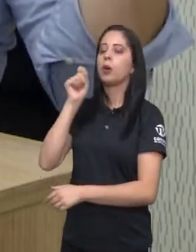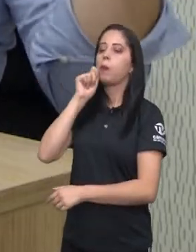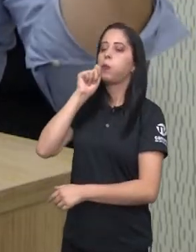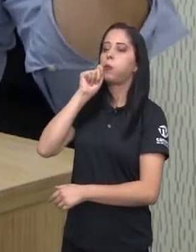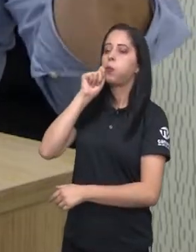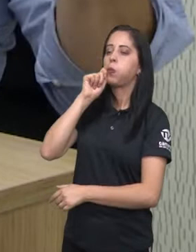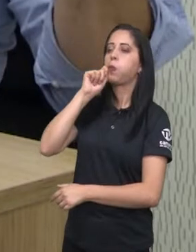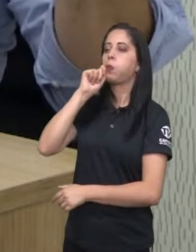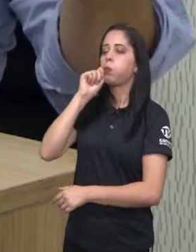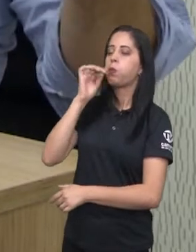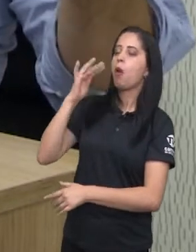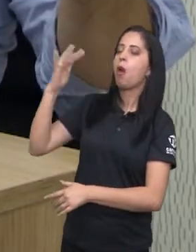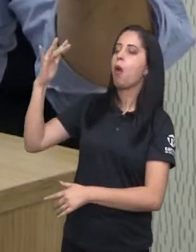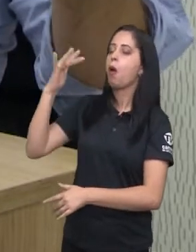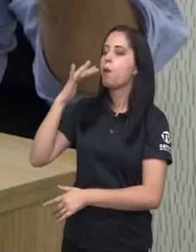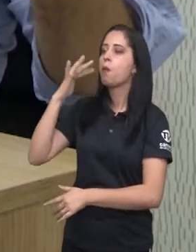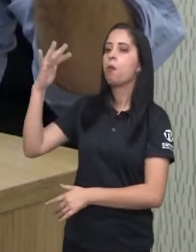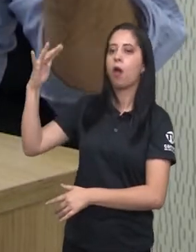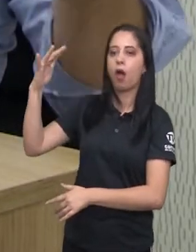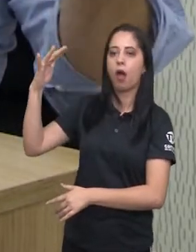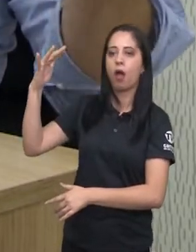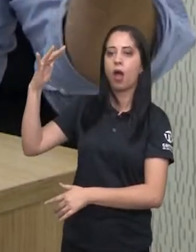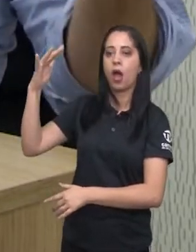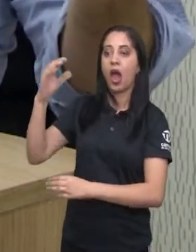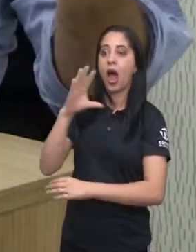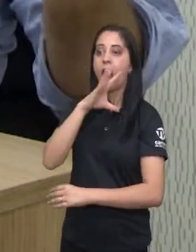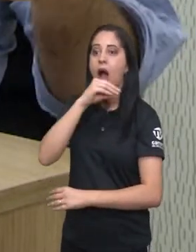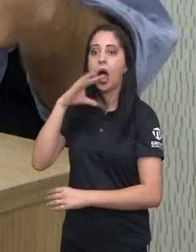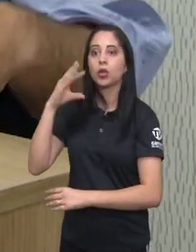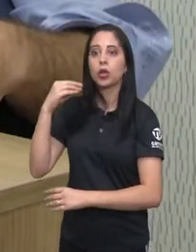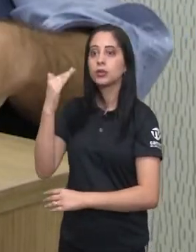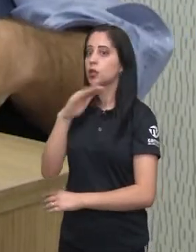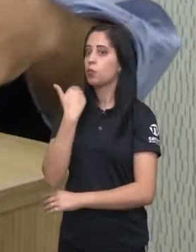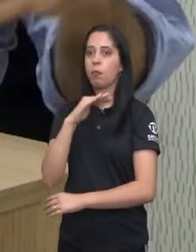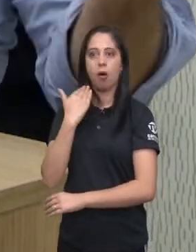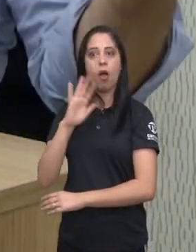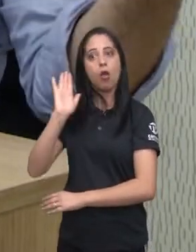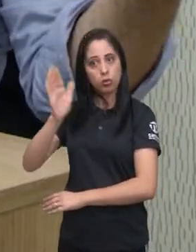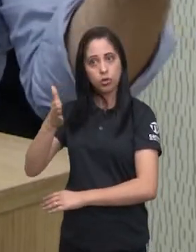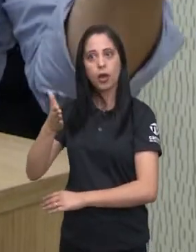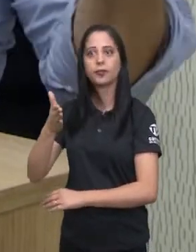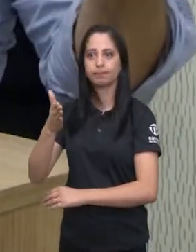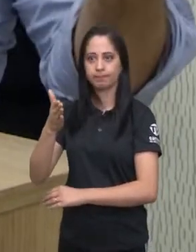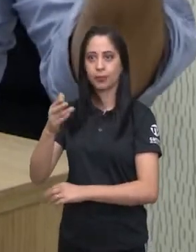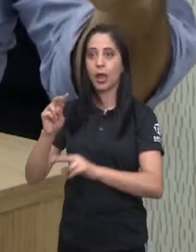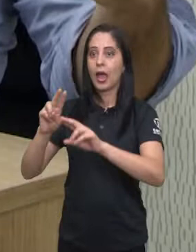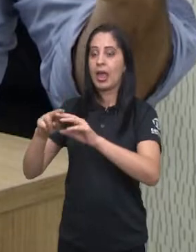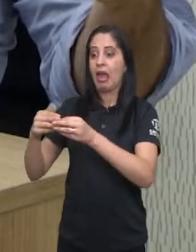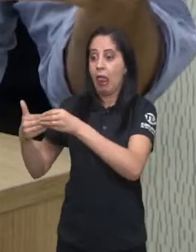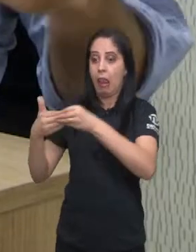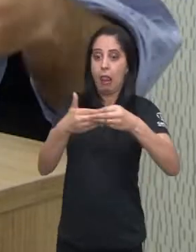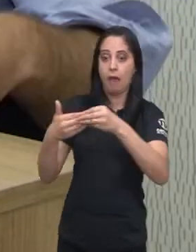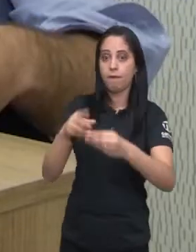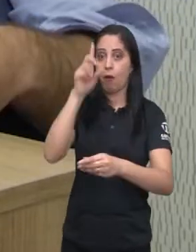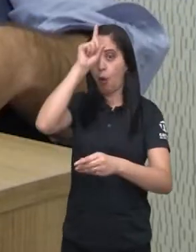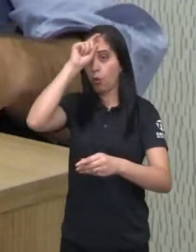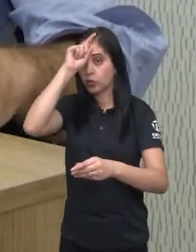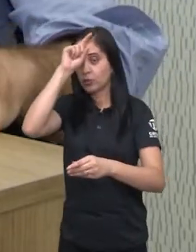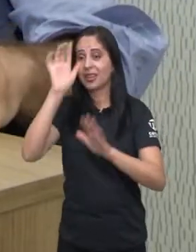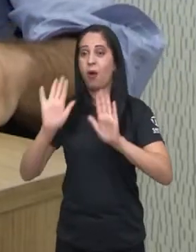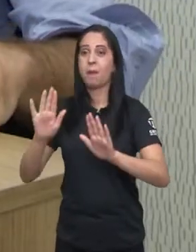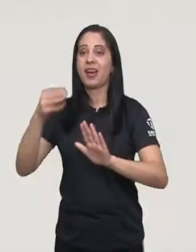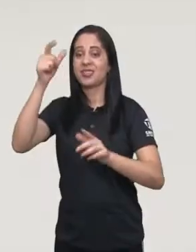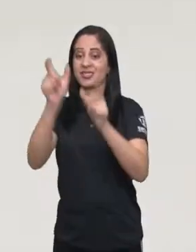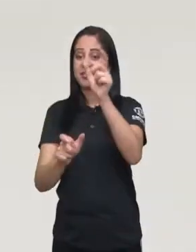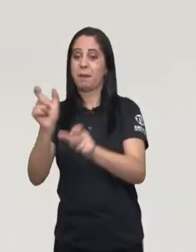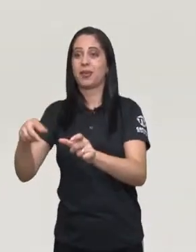a literatura médica que trouxeram alguns indivíduos pessoas da faixa etária Oi para o hábito né então não somente que levaram para o hospital como muitos